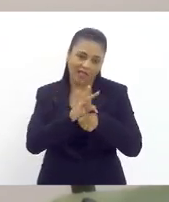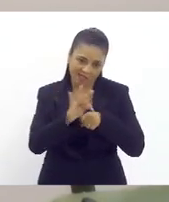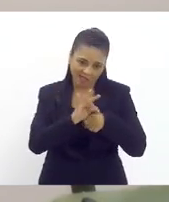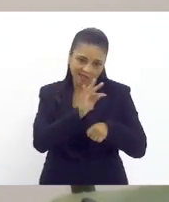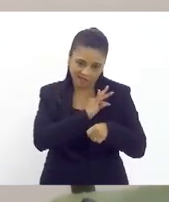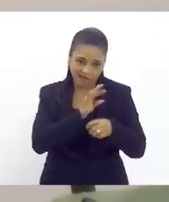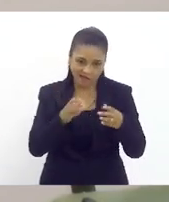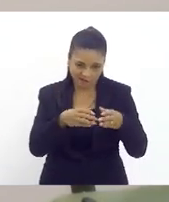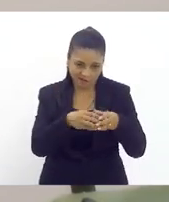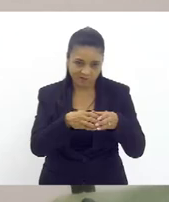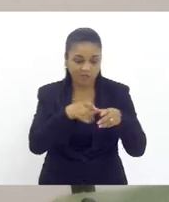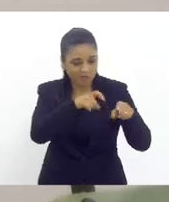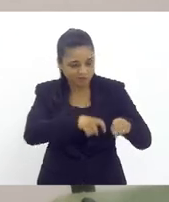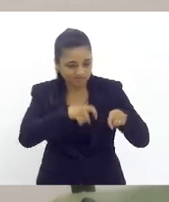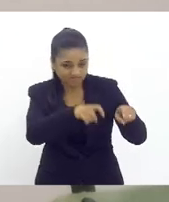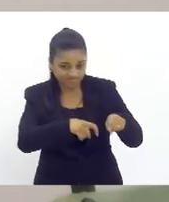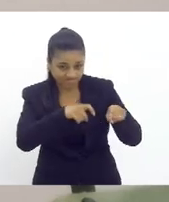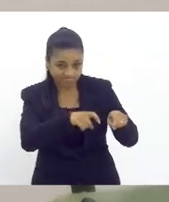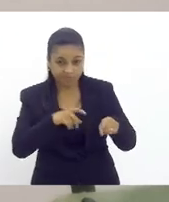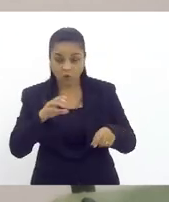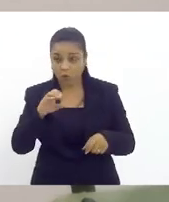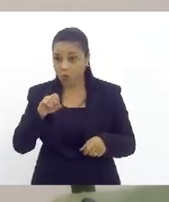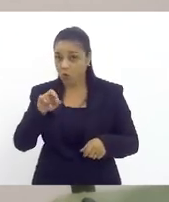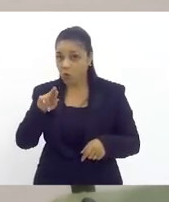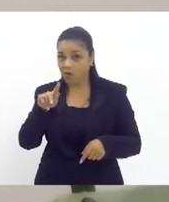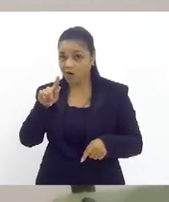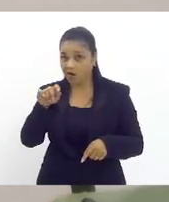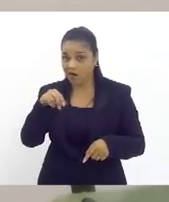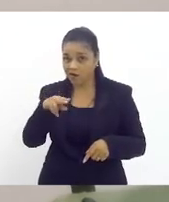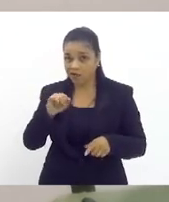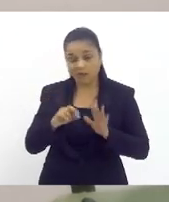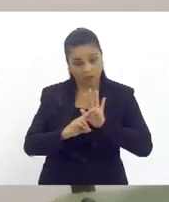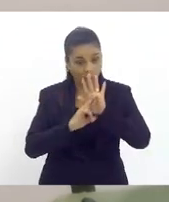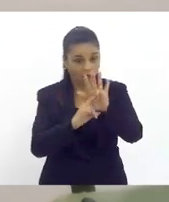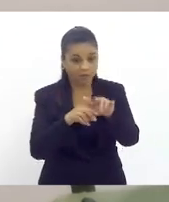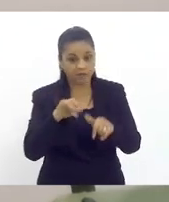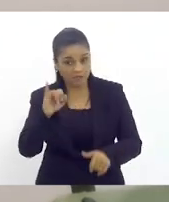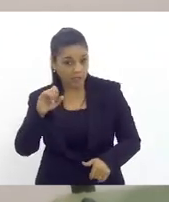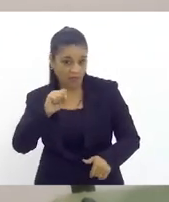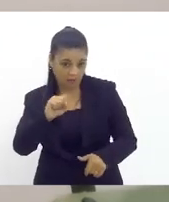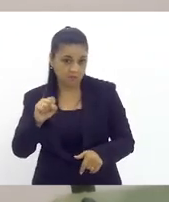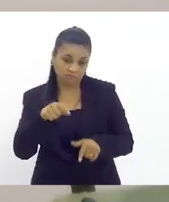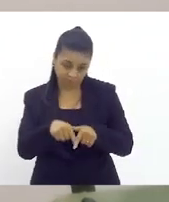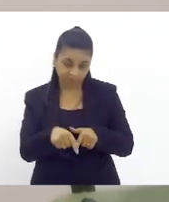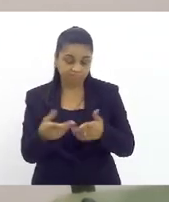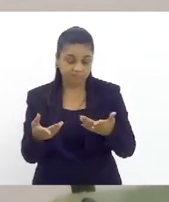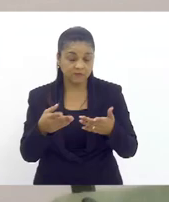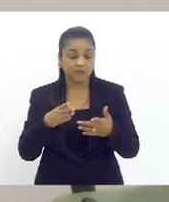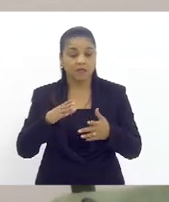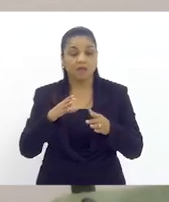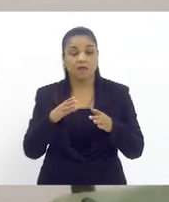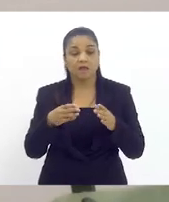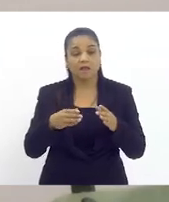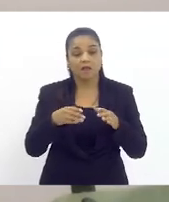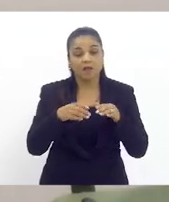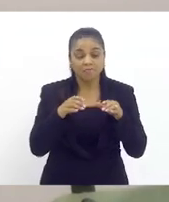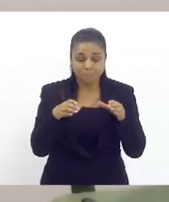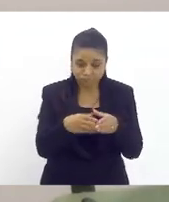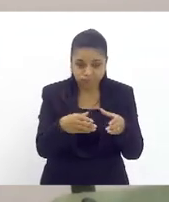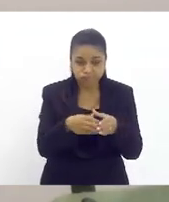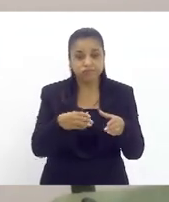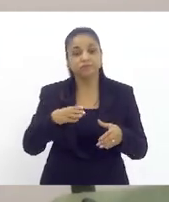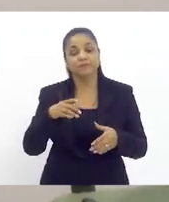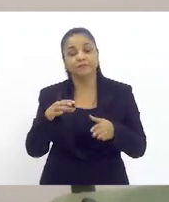câmera técnica de agroecologia e produção orgânica do Estado que eu também represento Yes lá e é uma câmera técnica que tem uma ampla participação